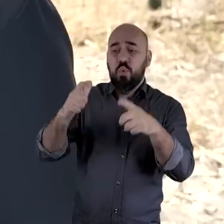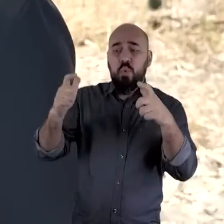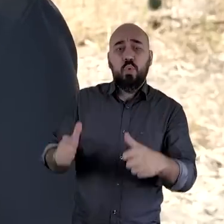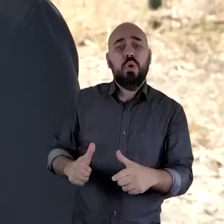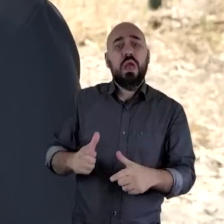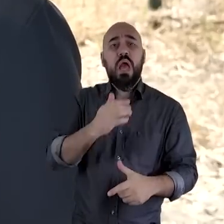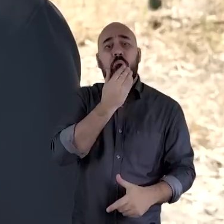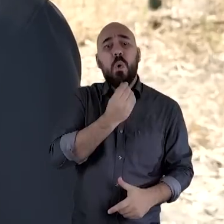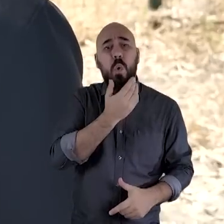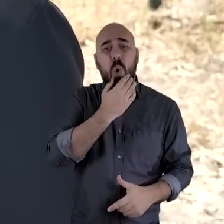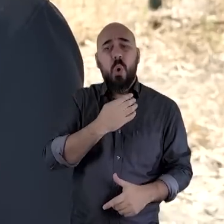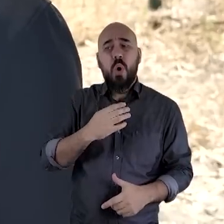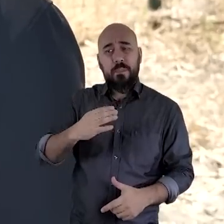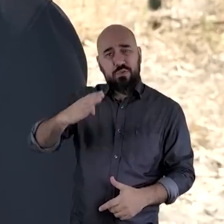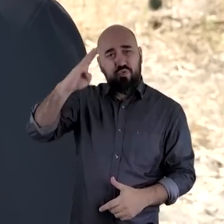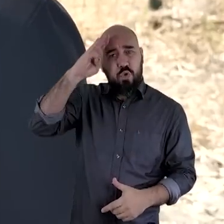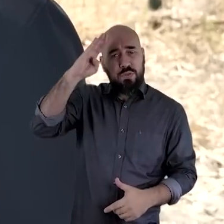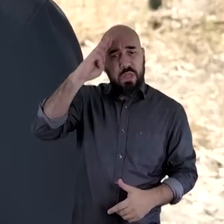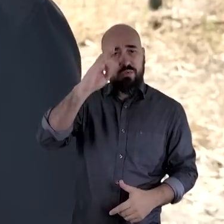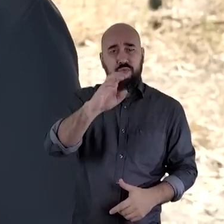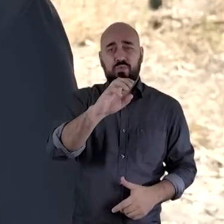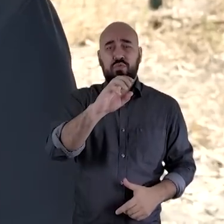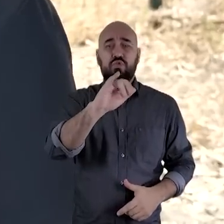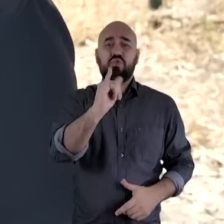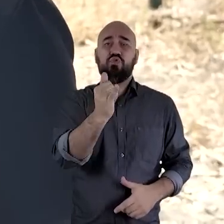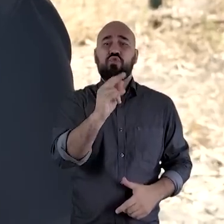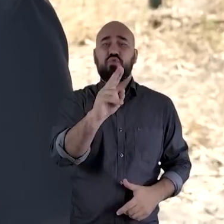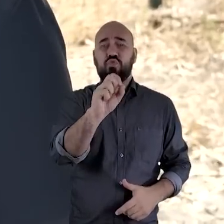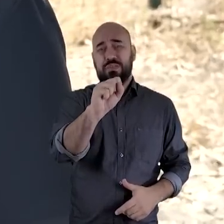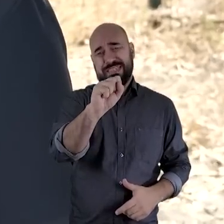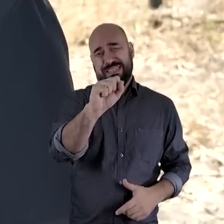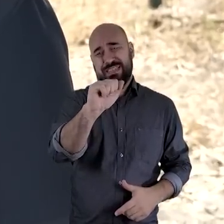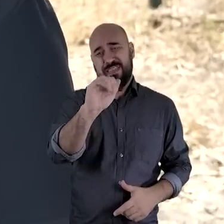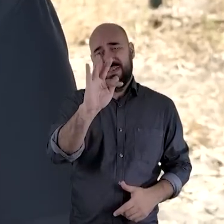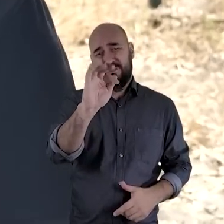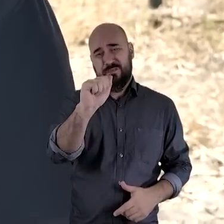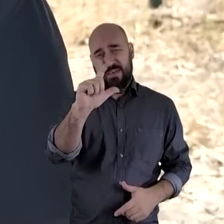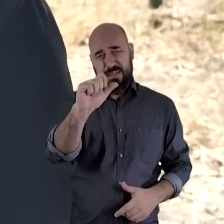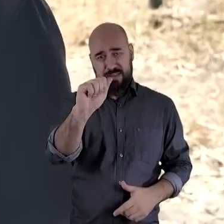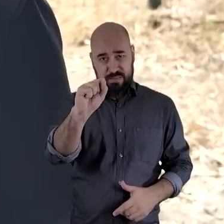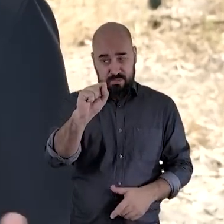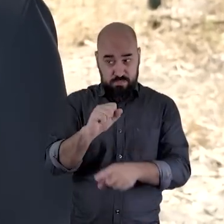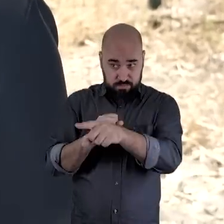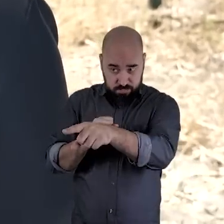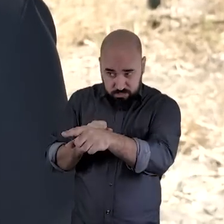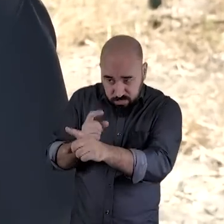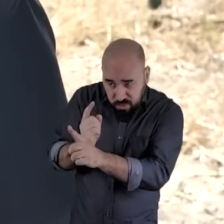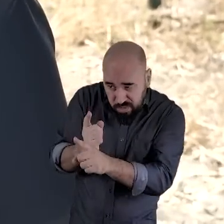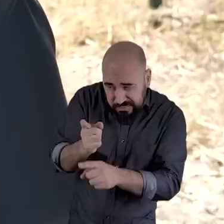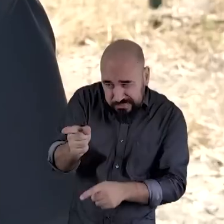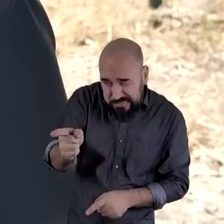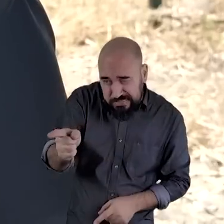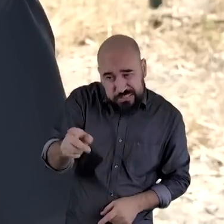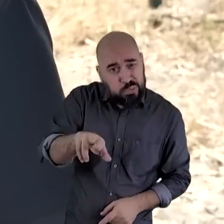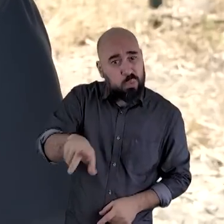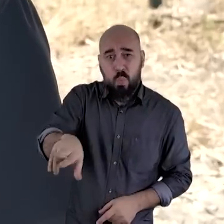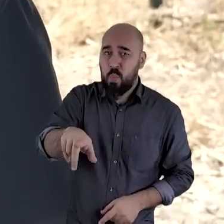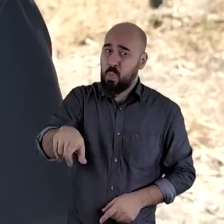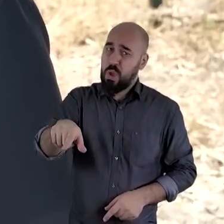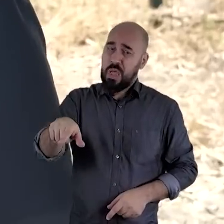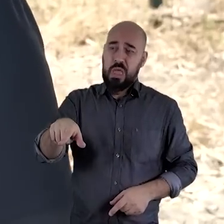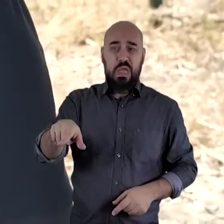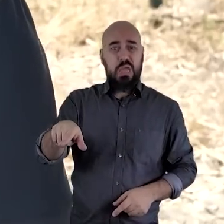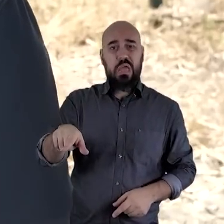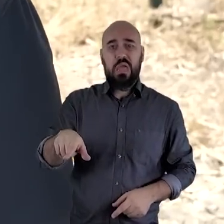Todos os outros elementos que temos aqui, todos os elementos se encaixam perfeitamente com a descrição